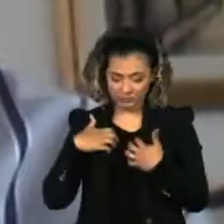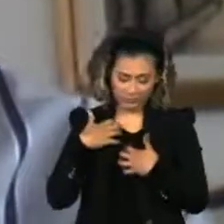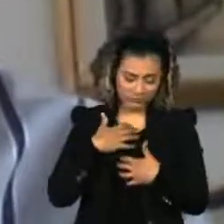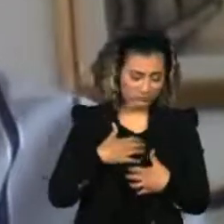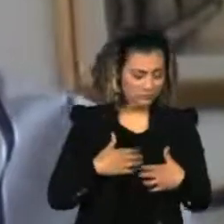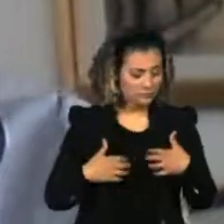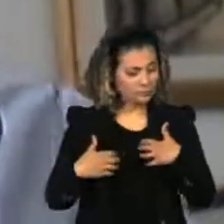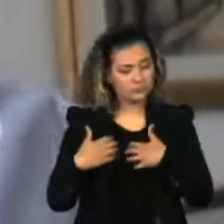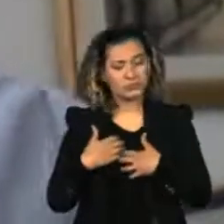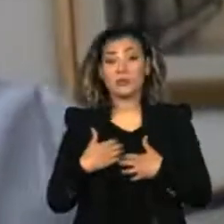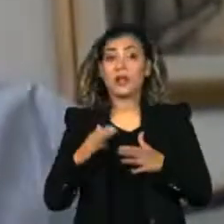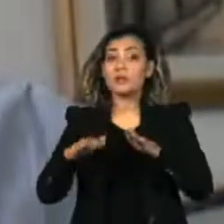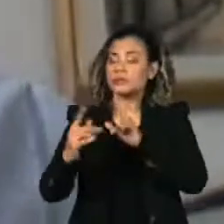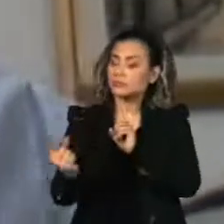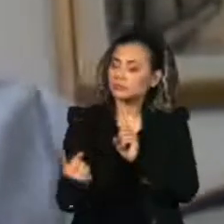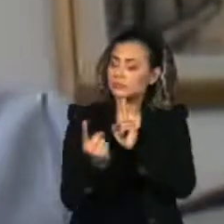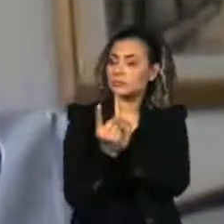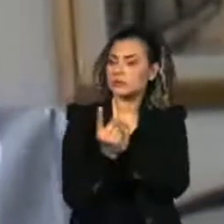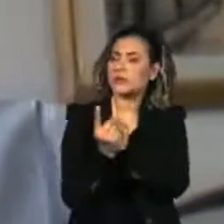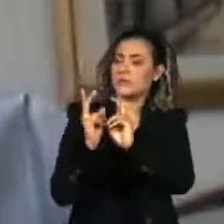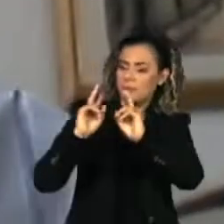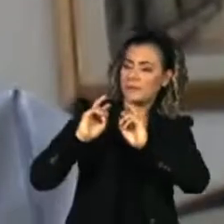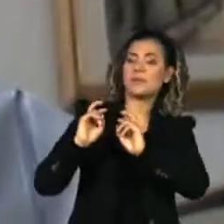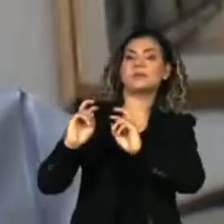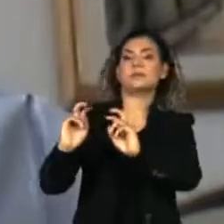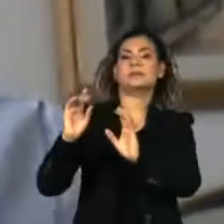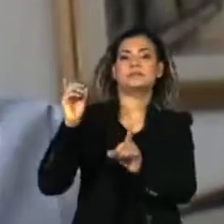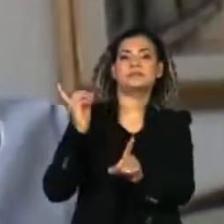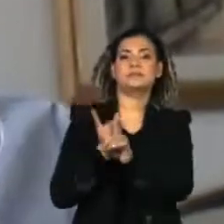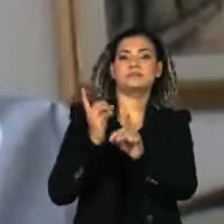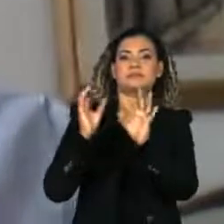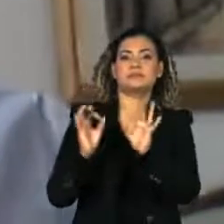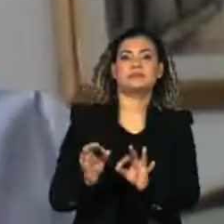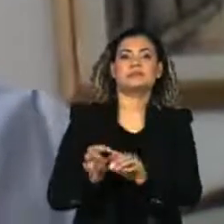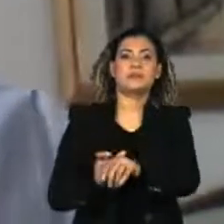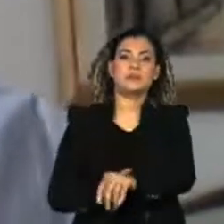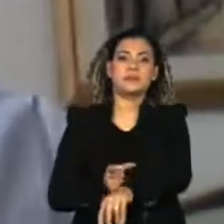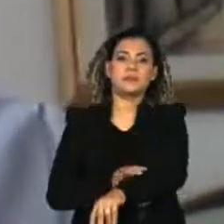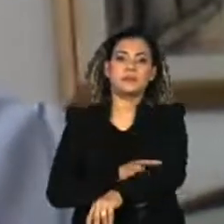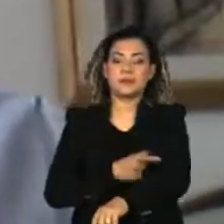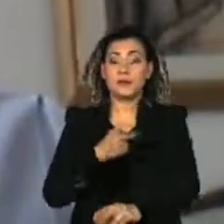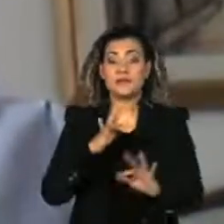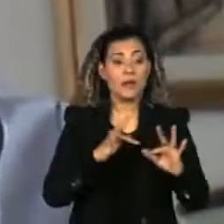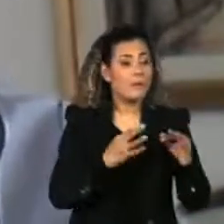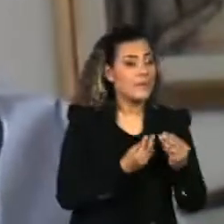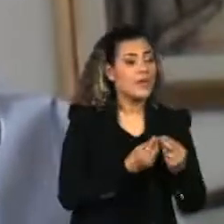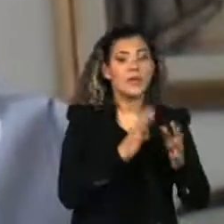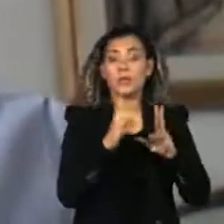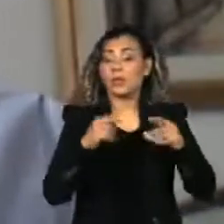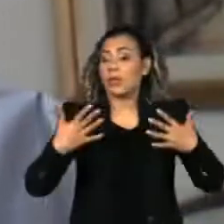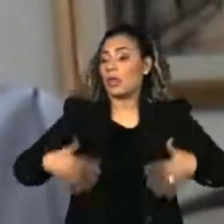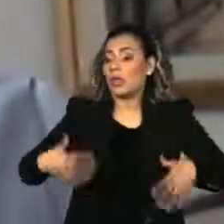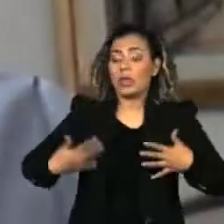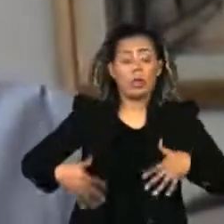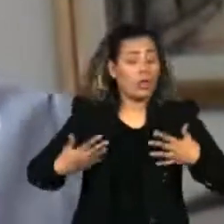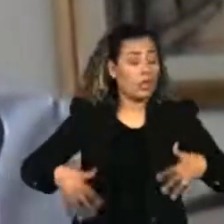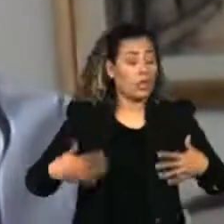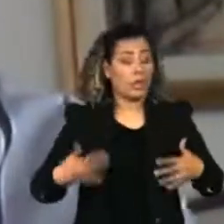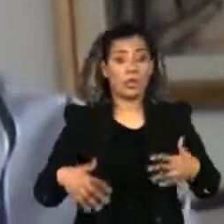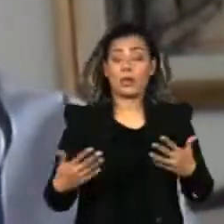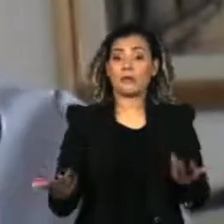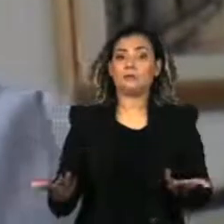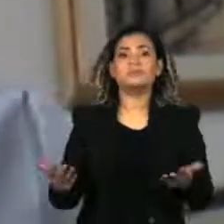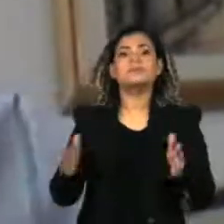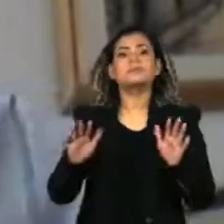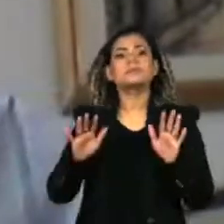fazemos consultas e fazemos o diagnóstico de vitiligo e a família entra em desespero. E, por